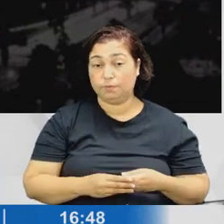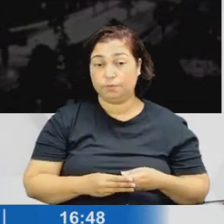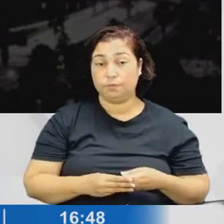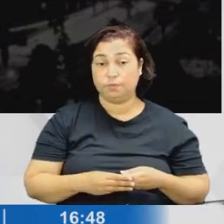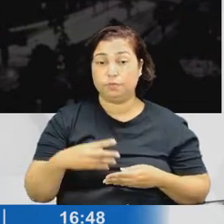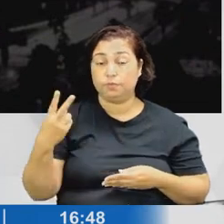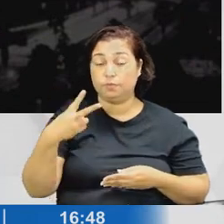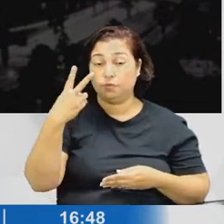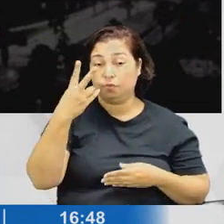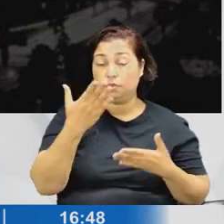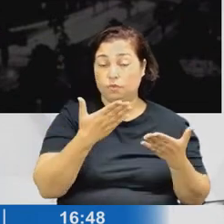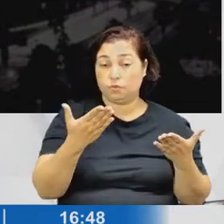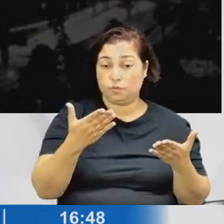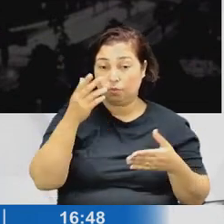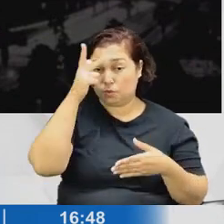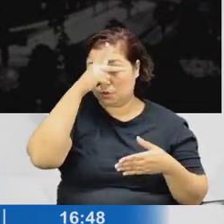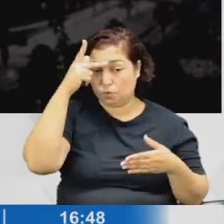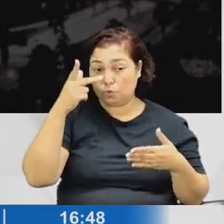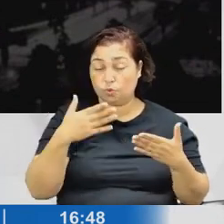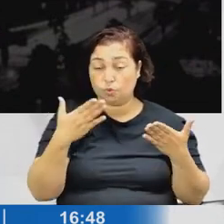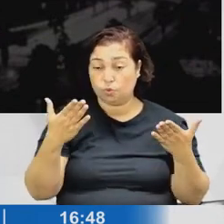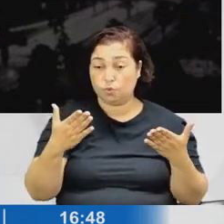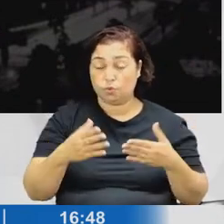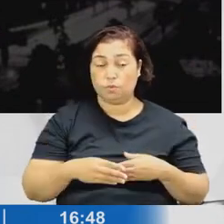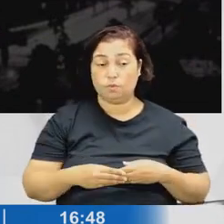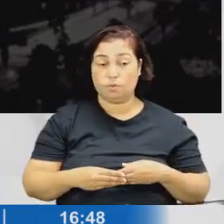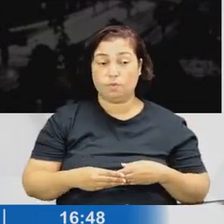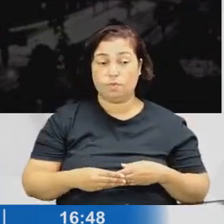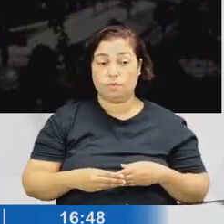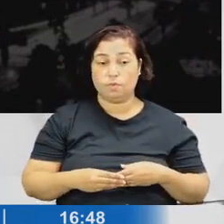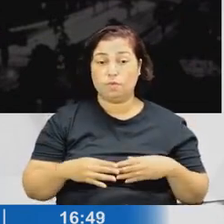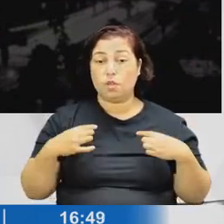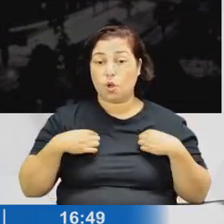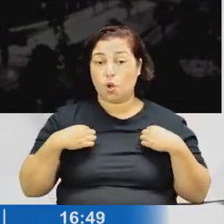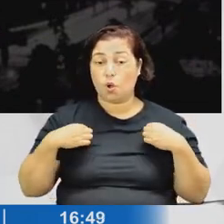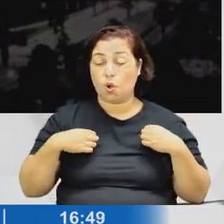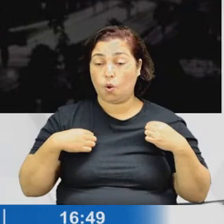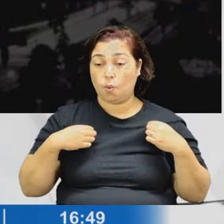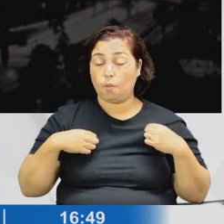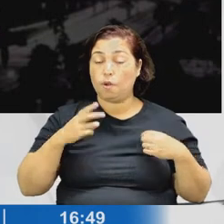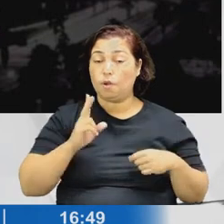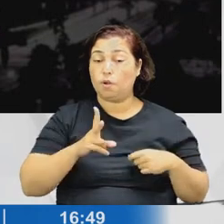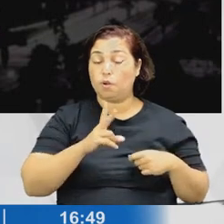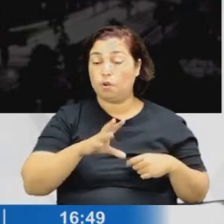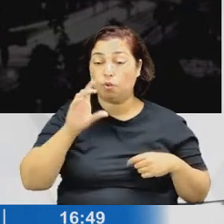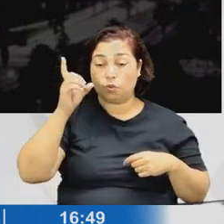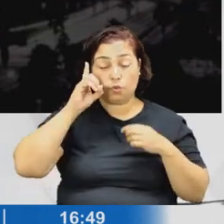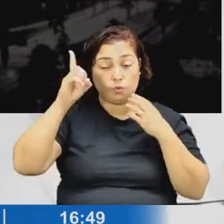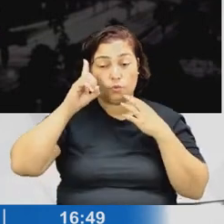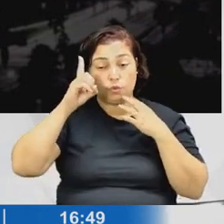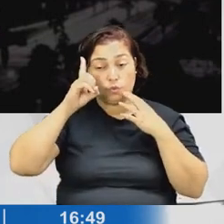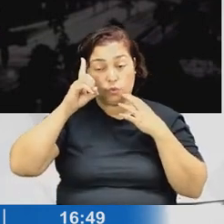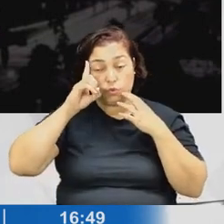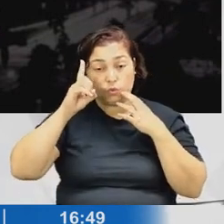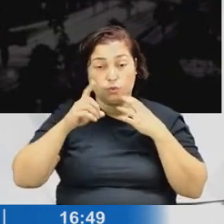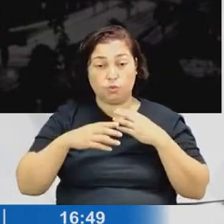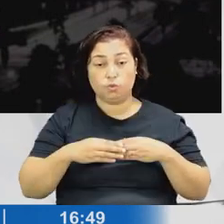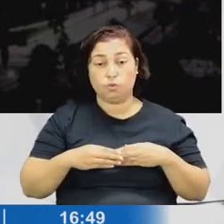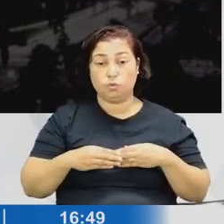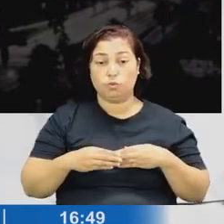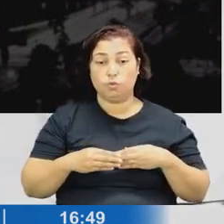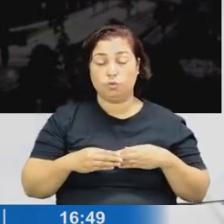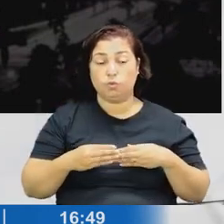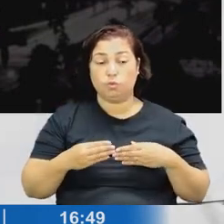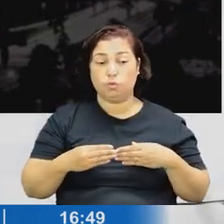menores tente algumas dicas ali roupa sempre confortável o dia a dia uma roupa um degrau